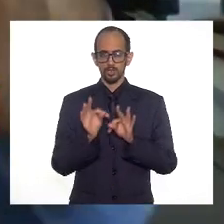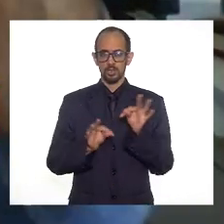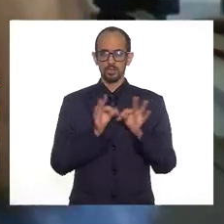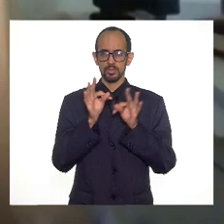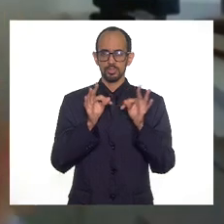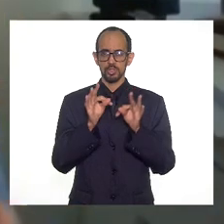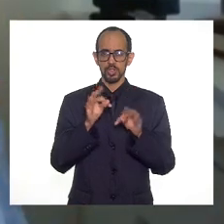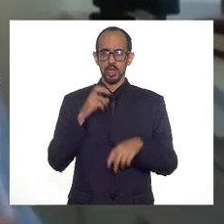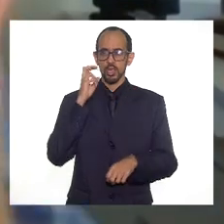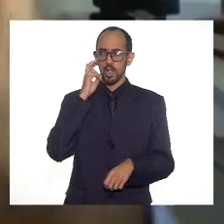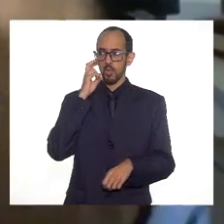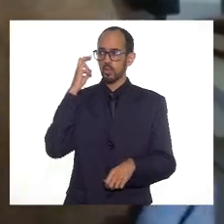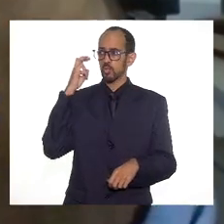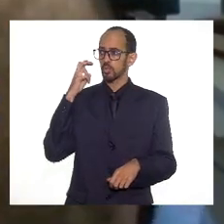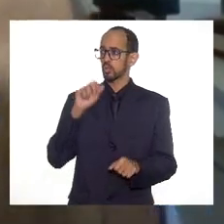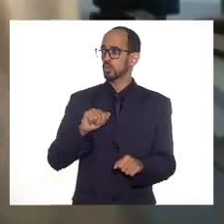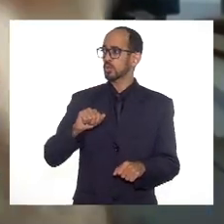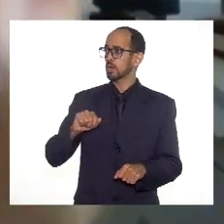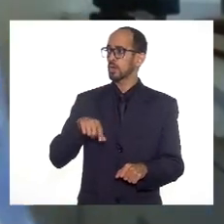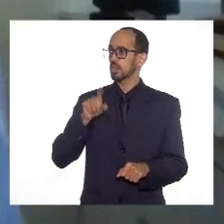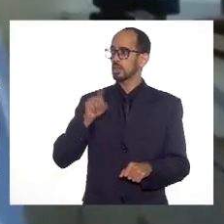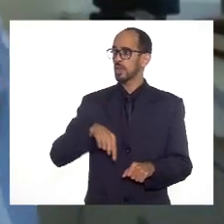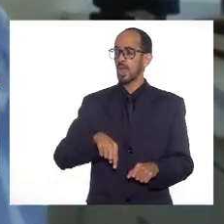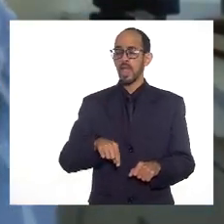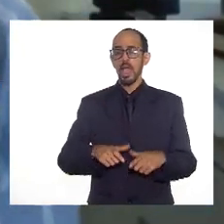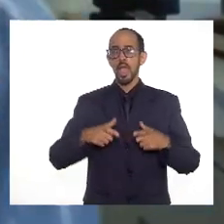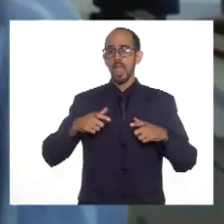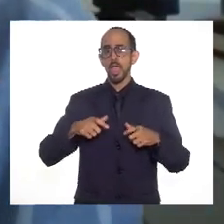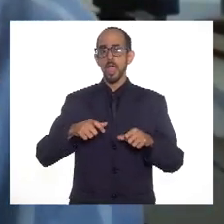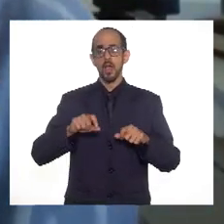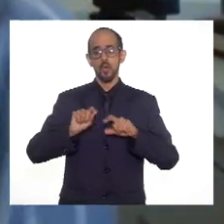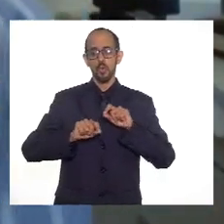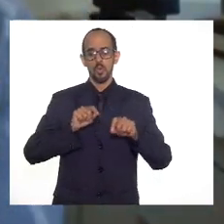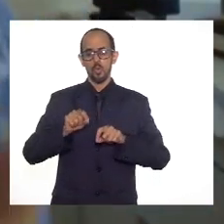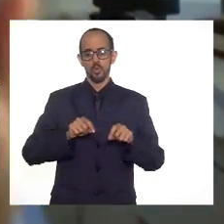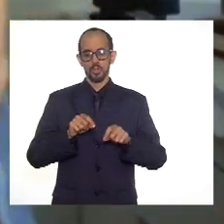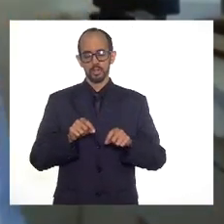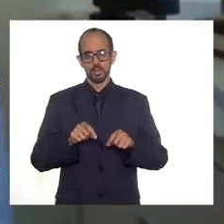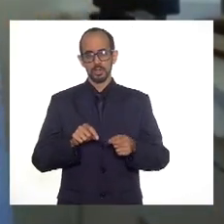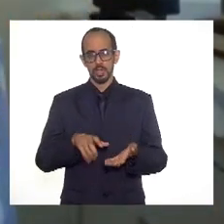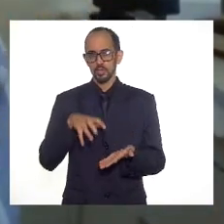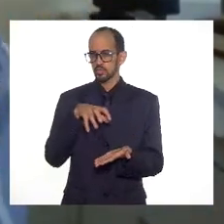tecnologia, cultura, são áreas fundamentais para